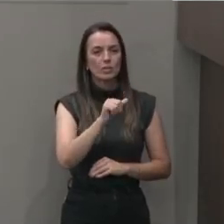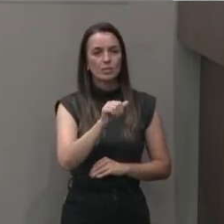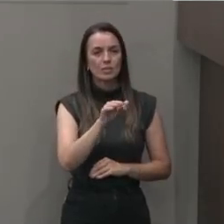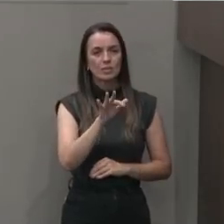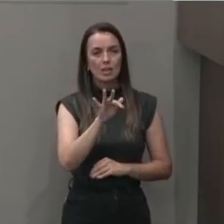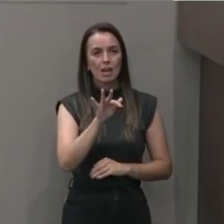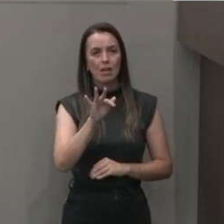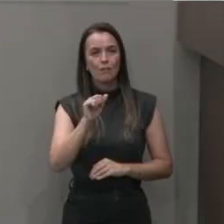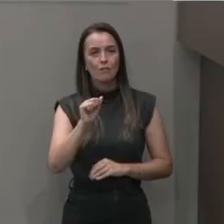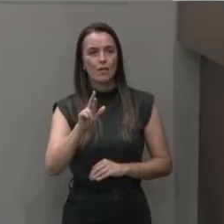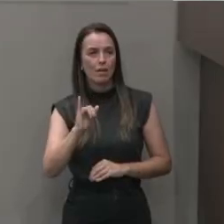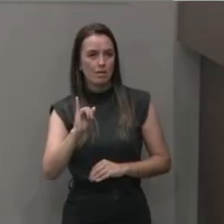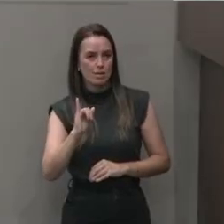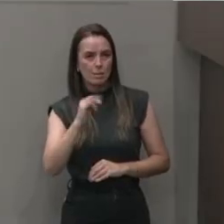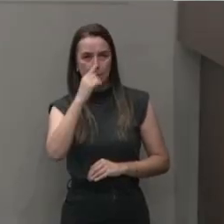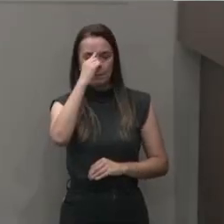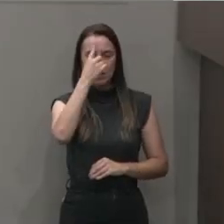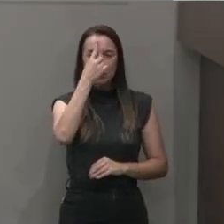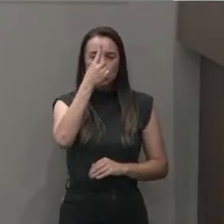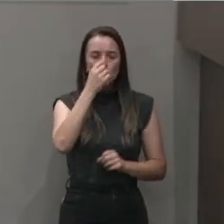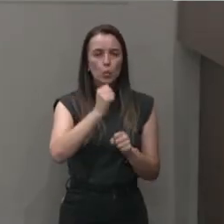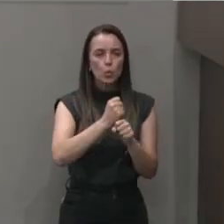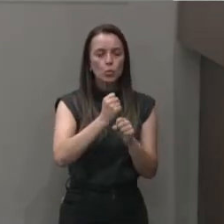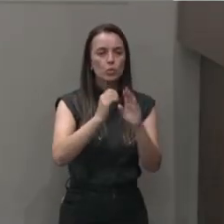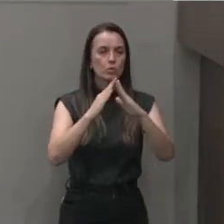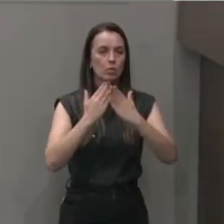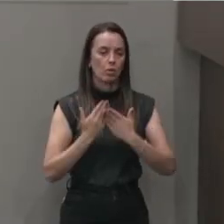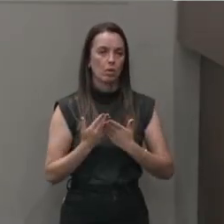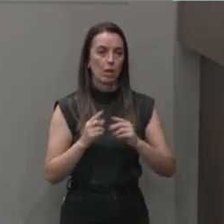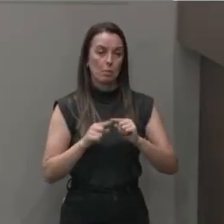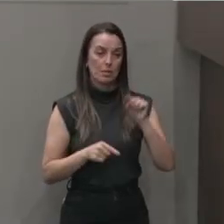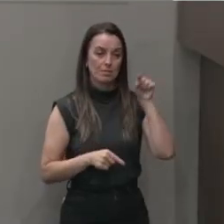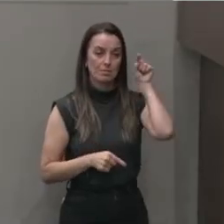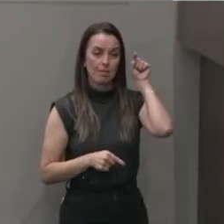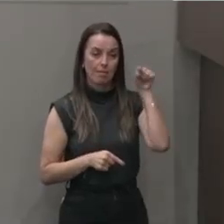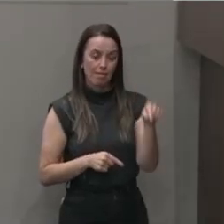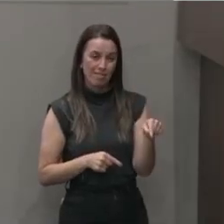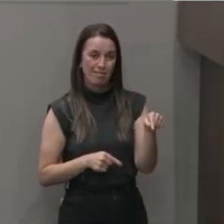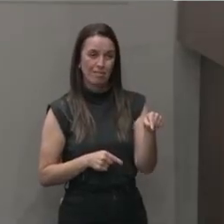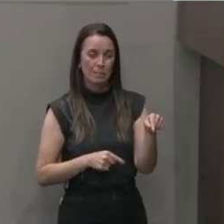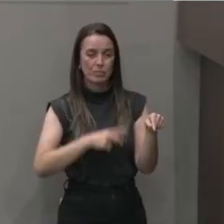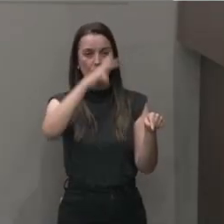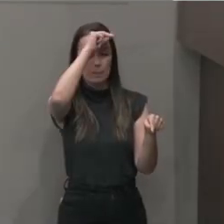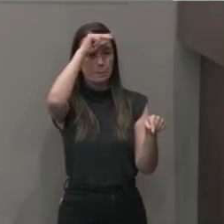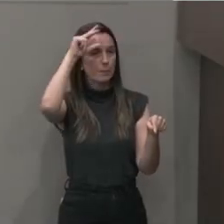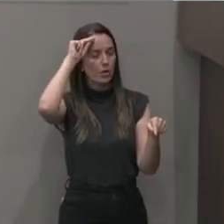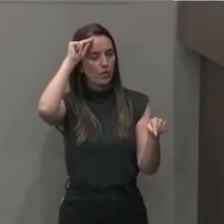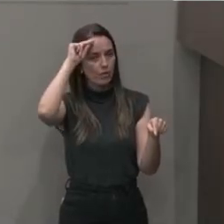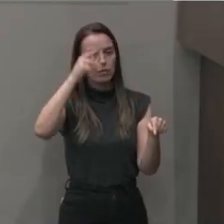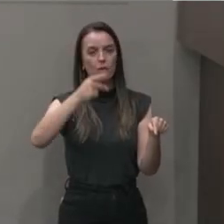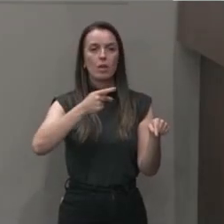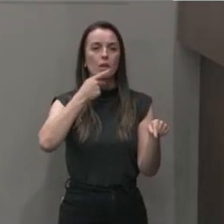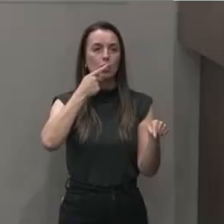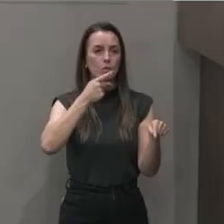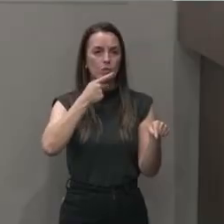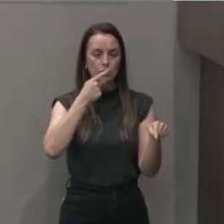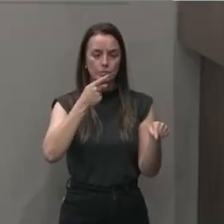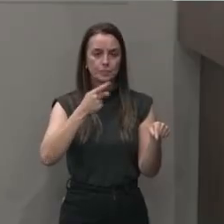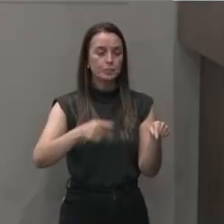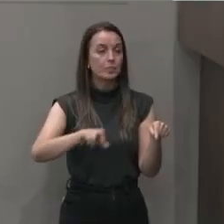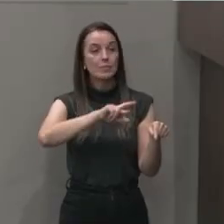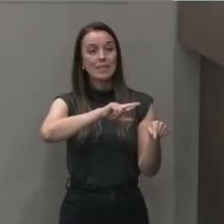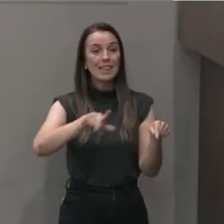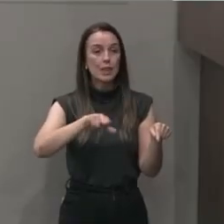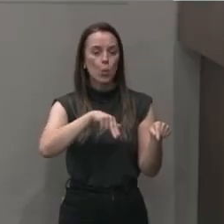de construção de escola. Mas esta, o prefeito deixa de forma clara, não é inconstitucional,